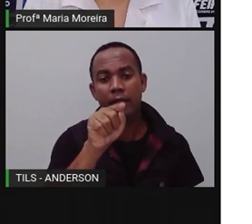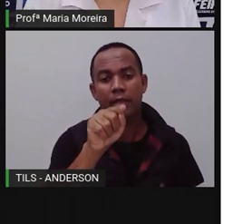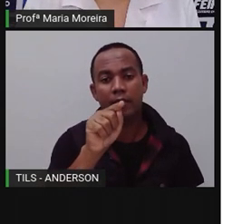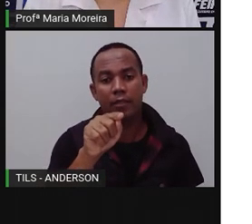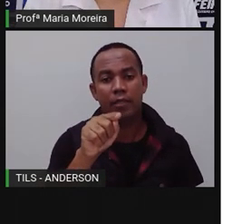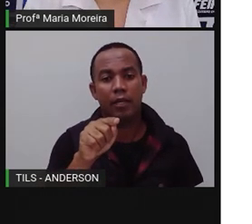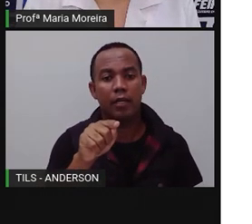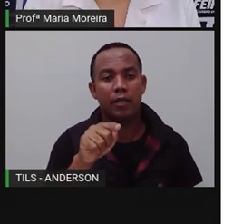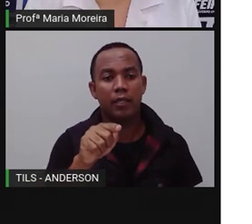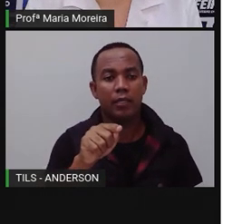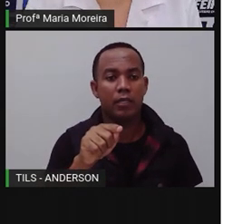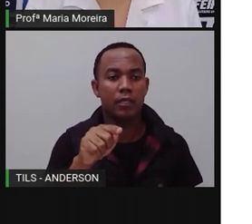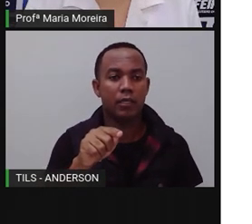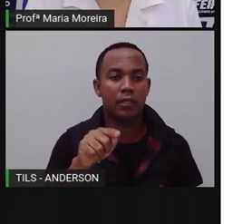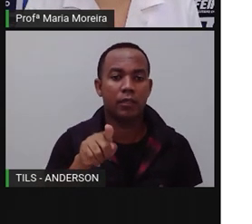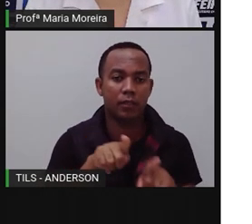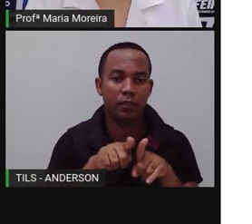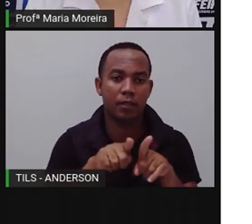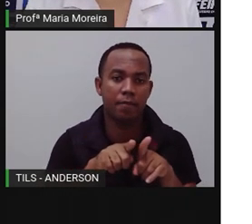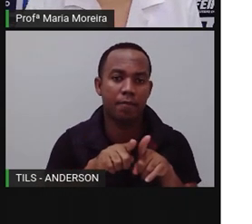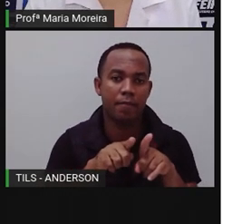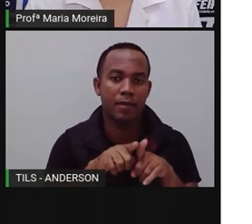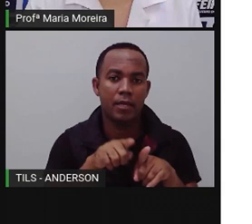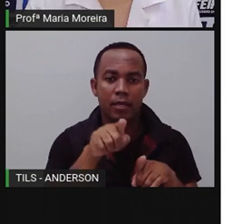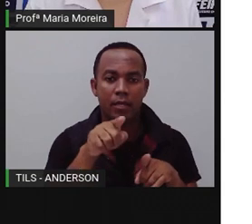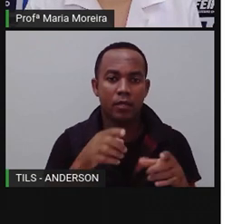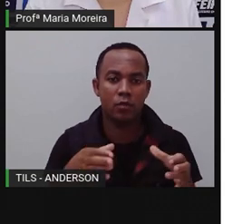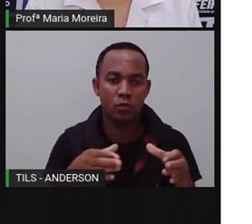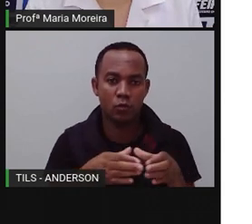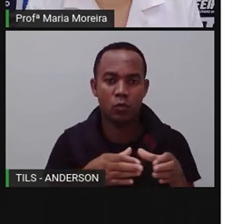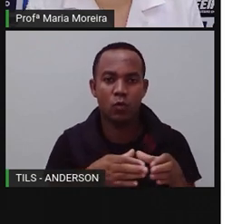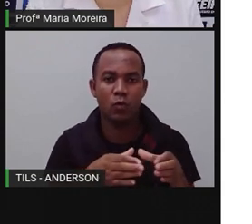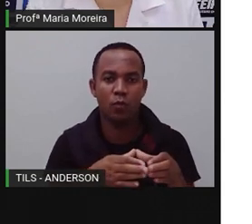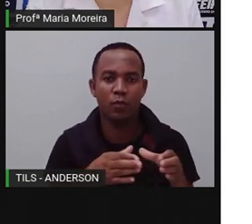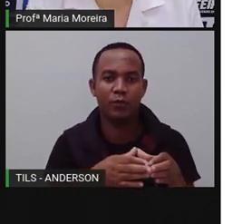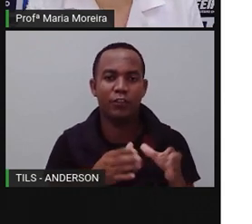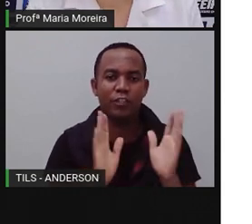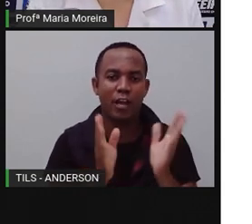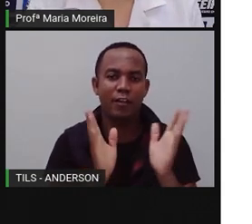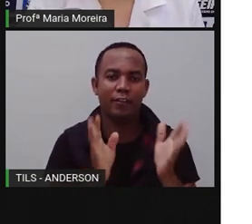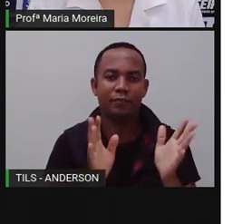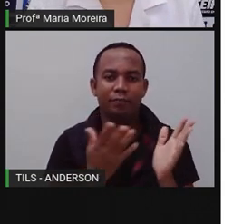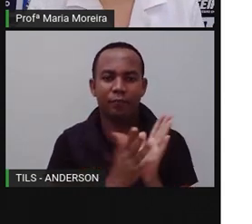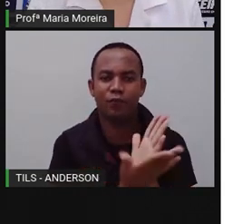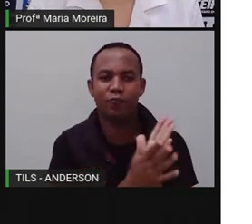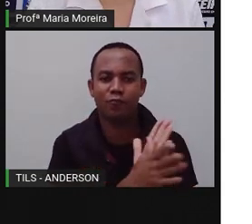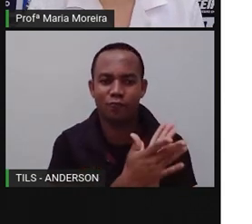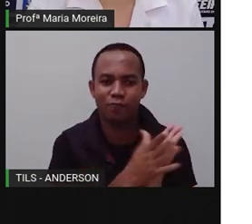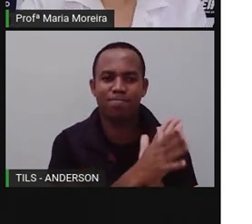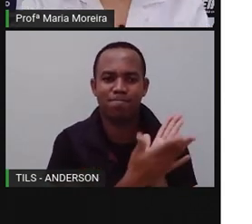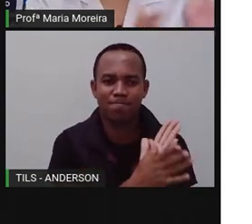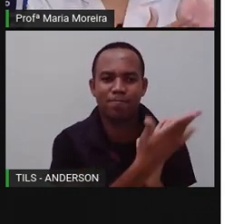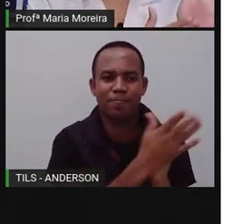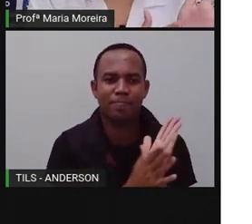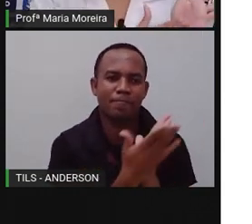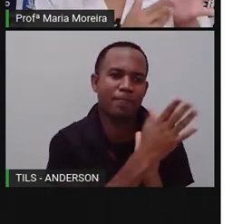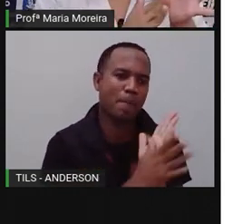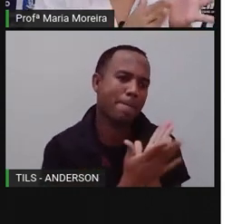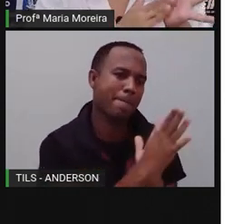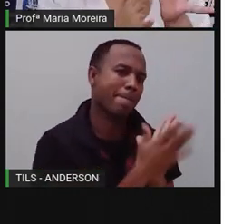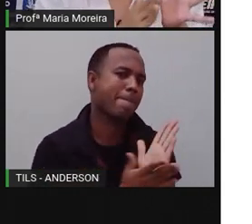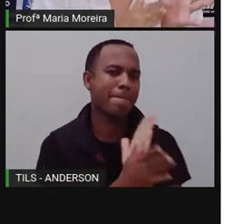aqui, todo meu amor, para Quixabeira da Matinha. Já ouviu, Anderson, Quixabeira da Matinha? Eu também já ouvi muito.